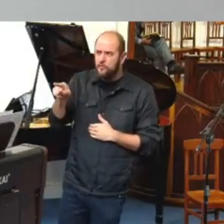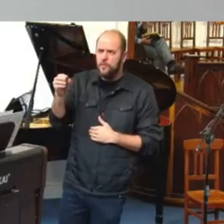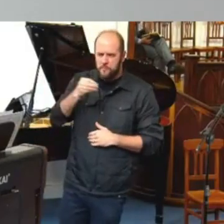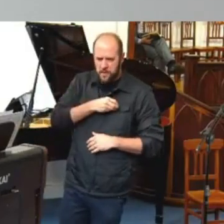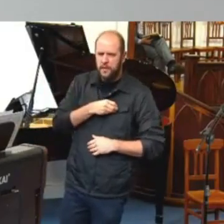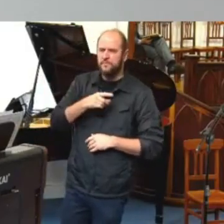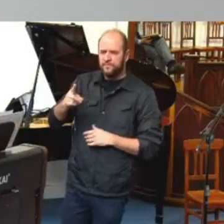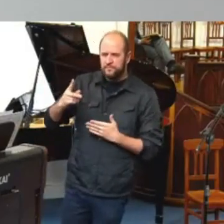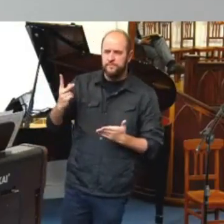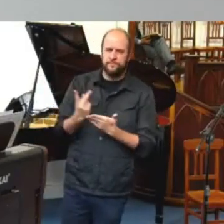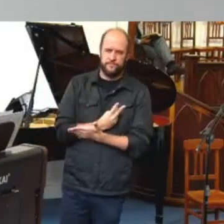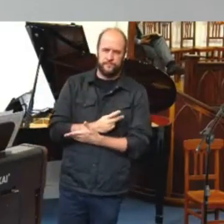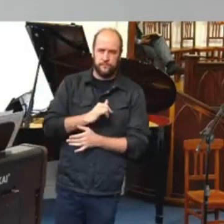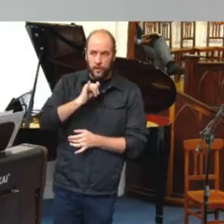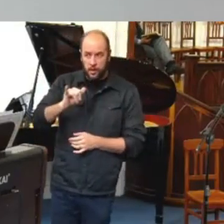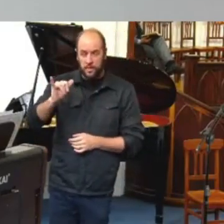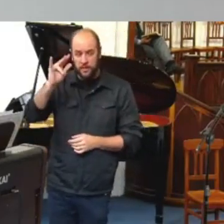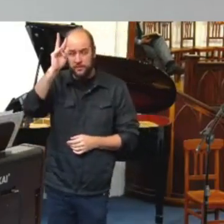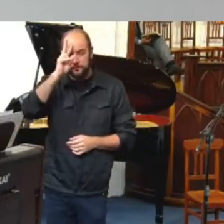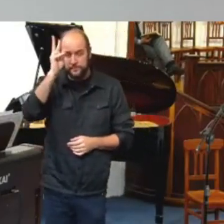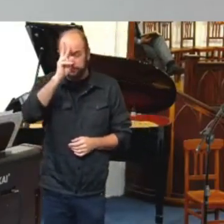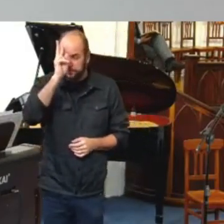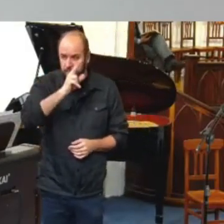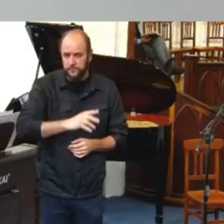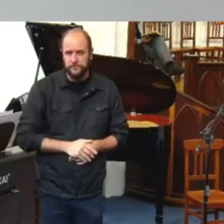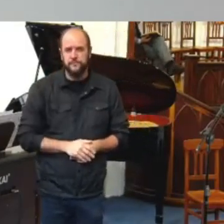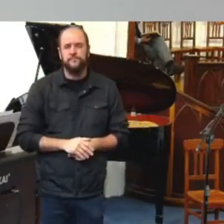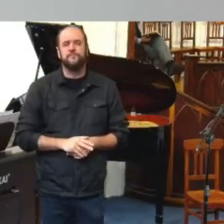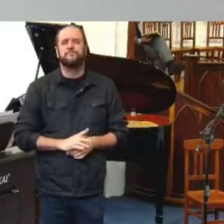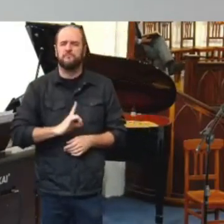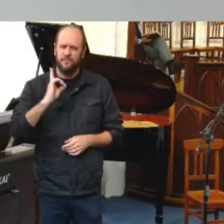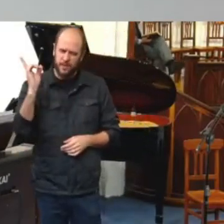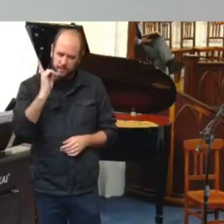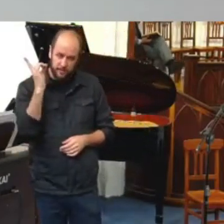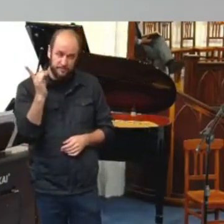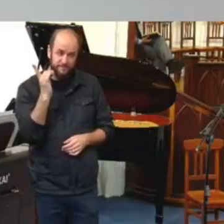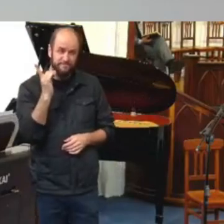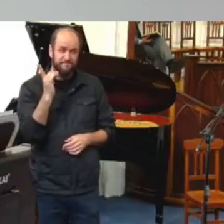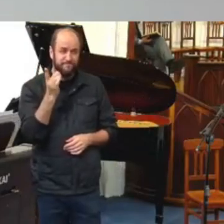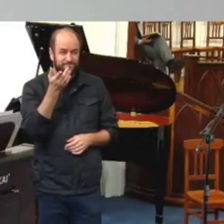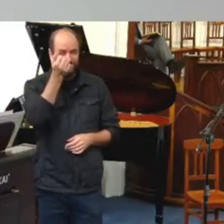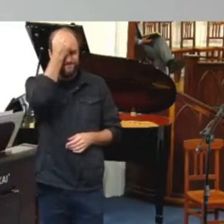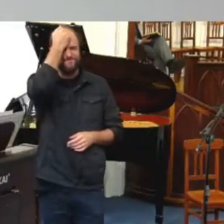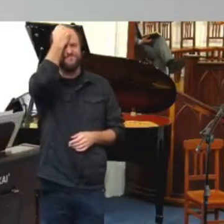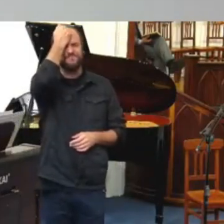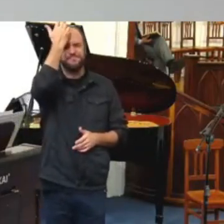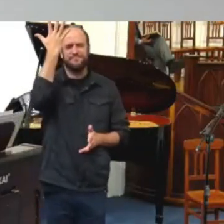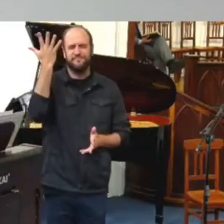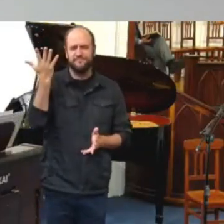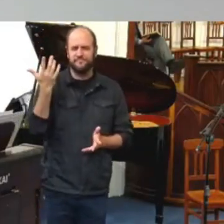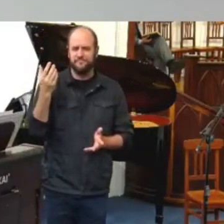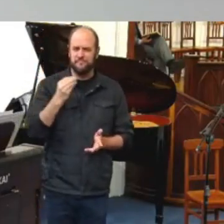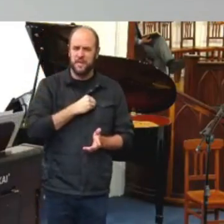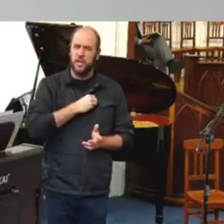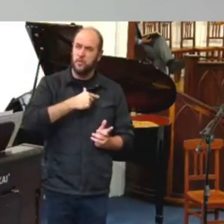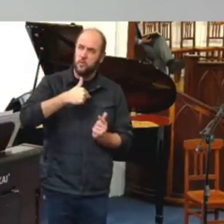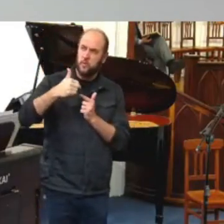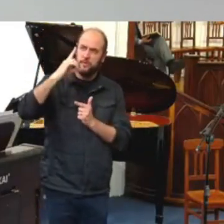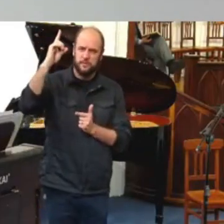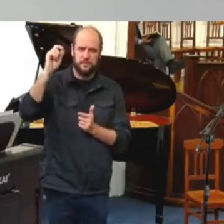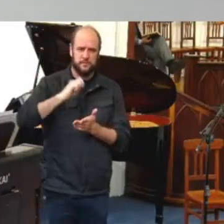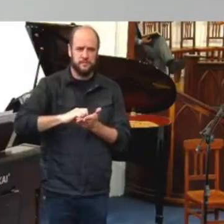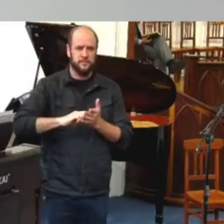parábola que Natã havia relatado, ele então reconhece que ele pecou contra Deus. E por isso ele escreve o